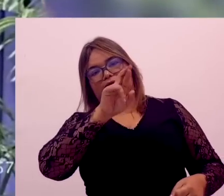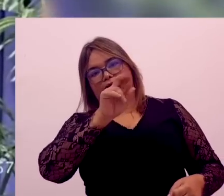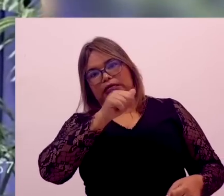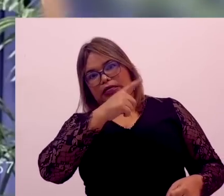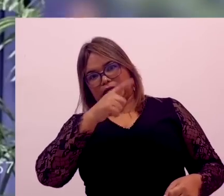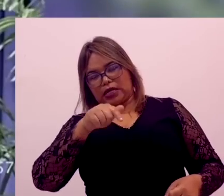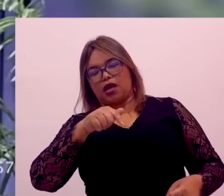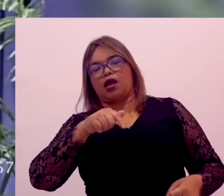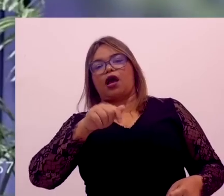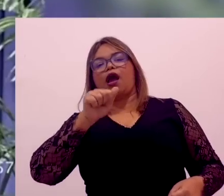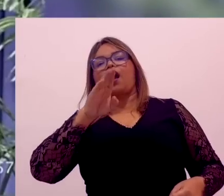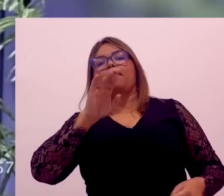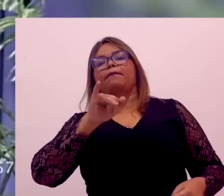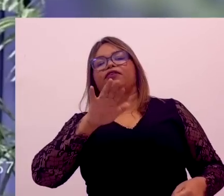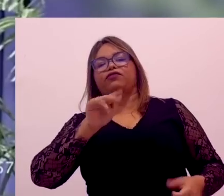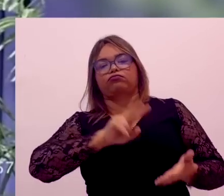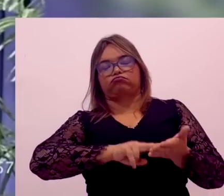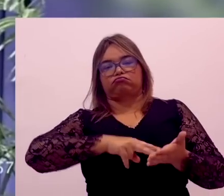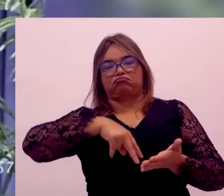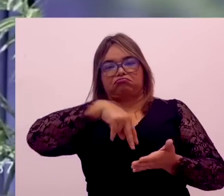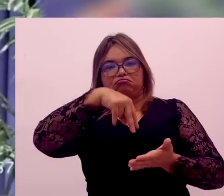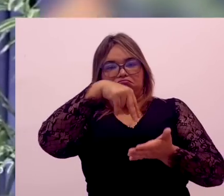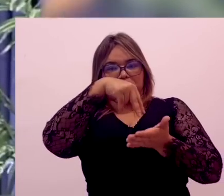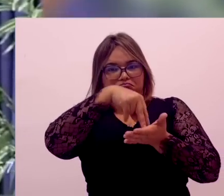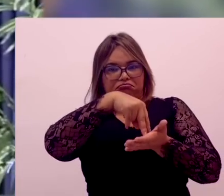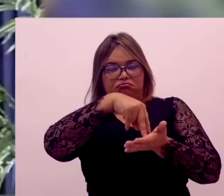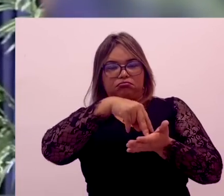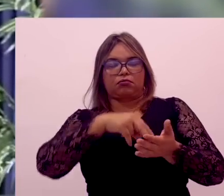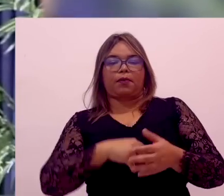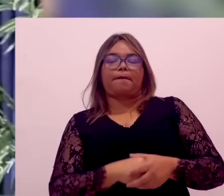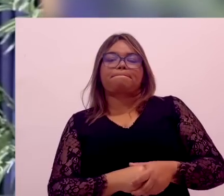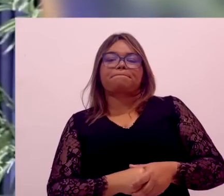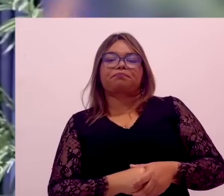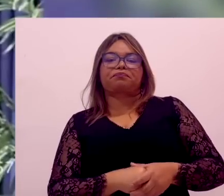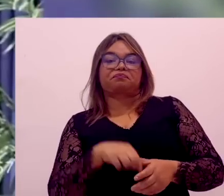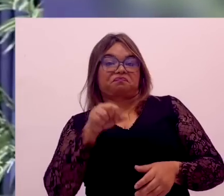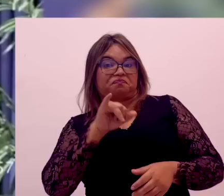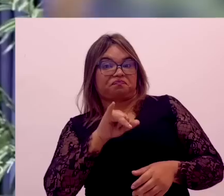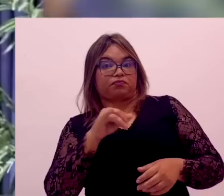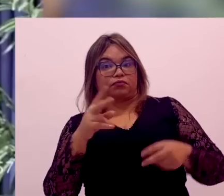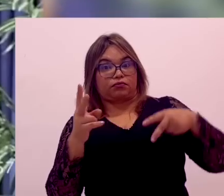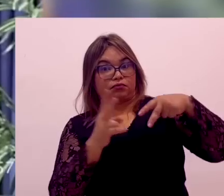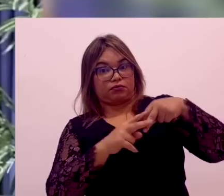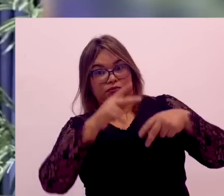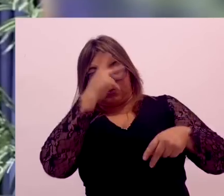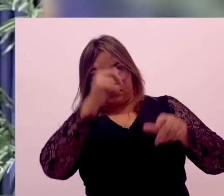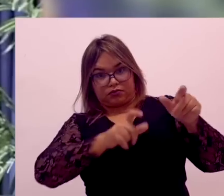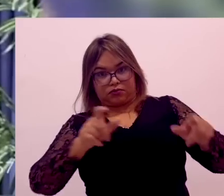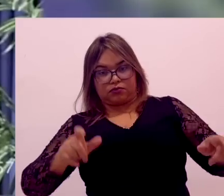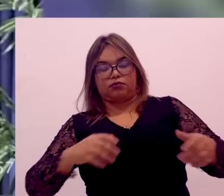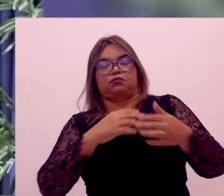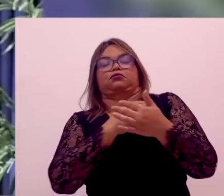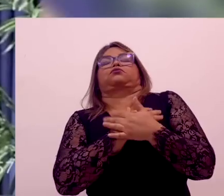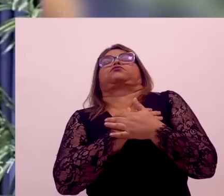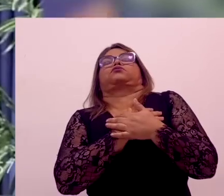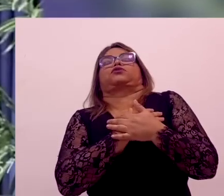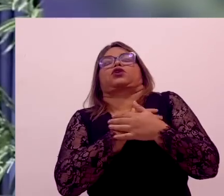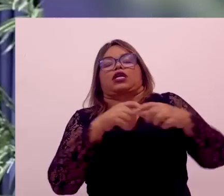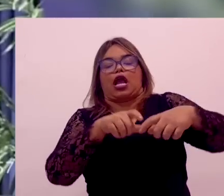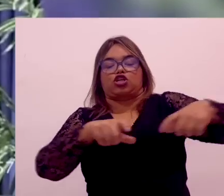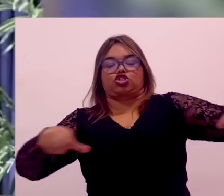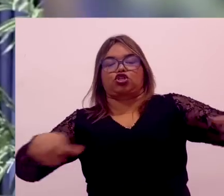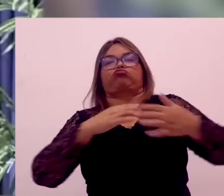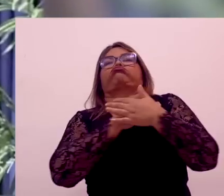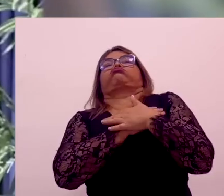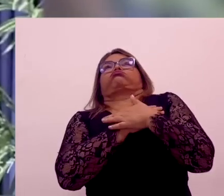seu ritual, é chamado de dentro do caixão para se levantar e receber nova vida. Nós reconhecemos a Osíris dos